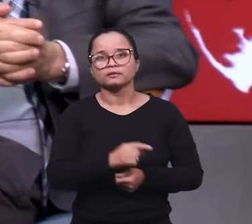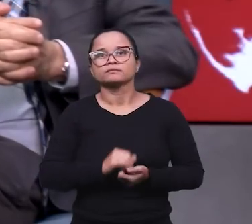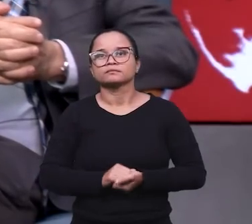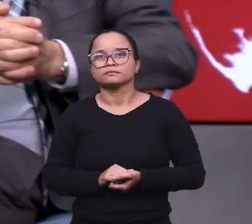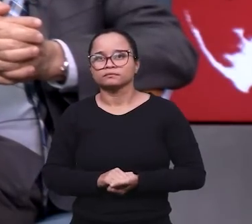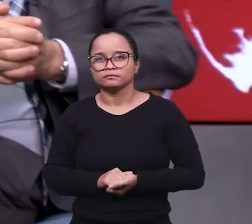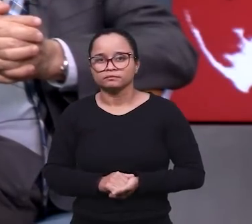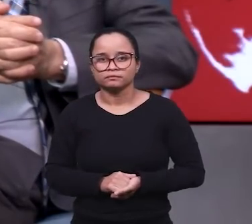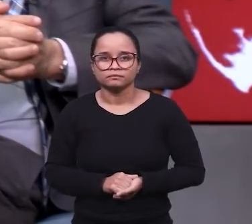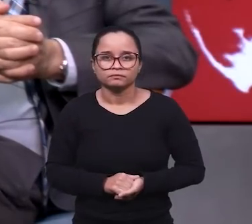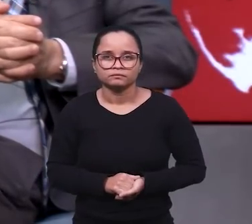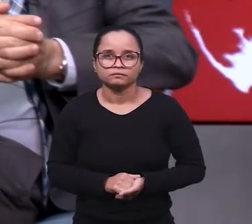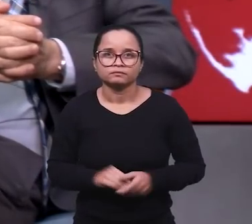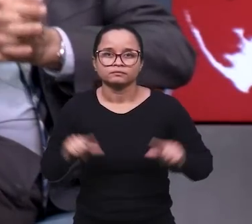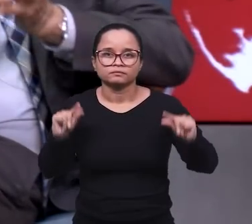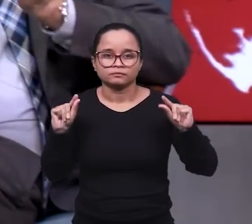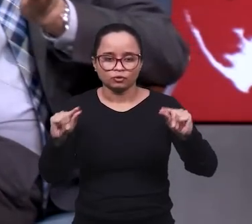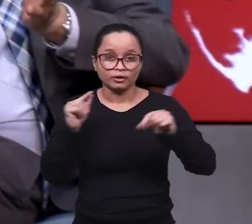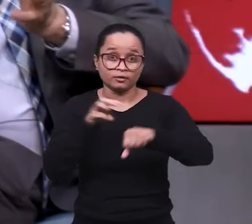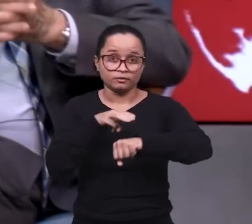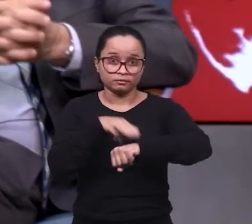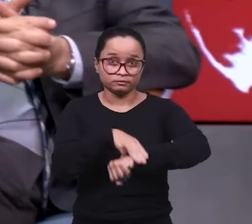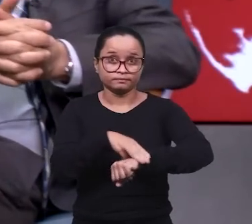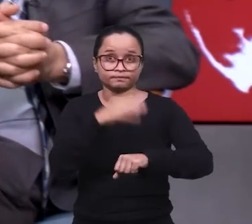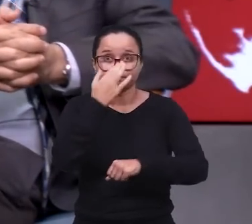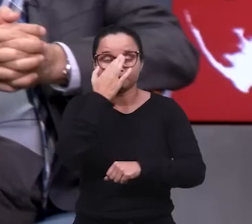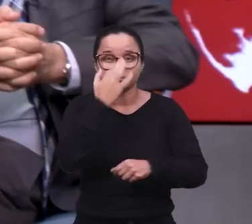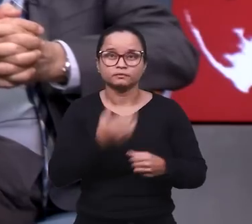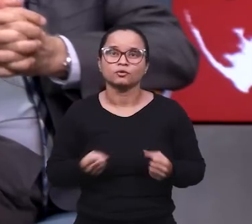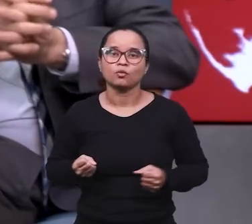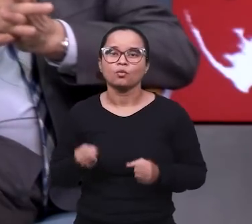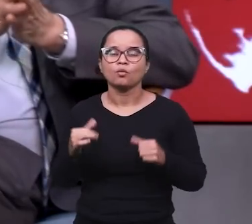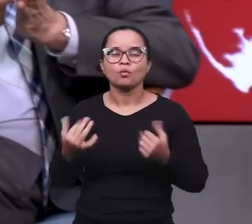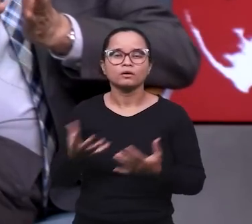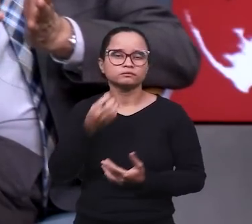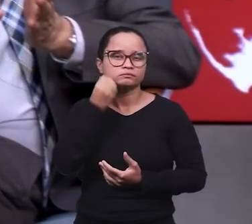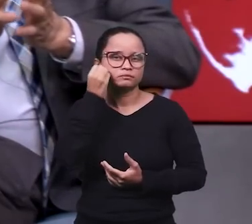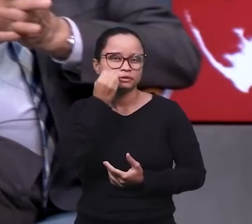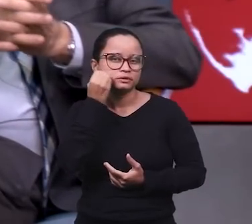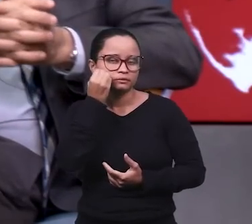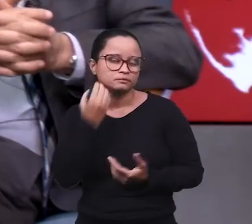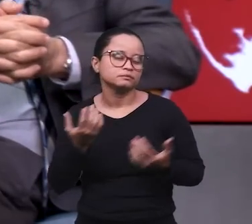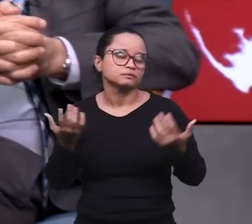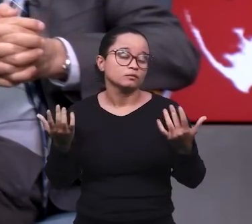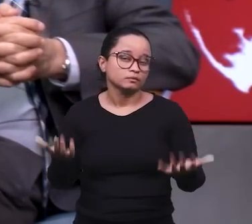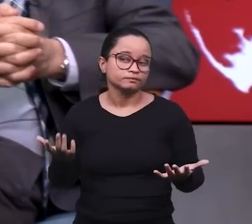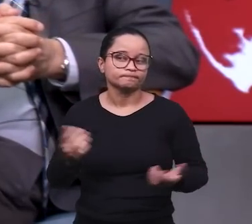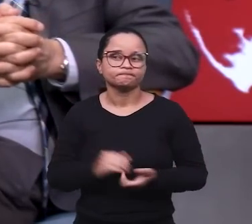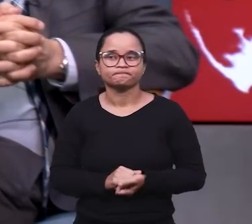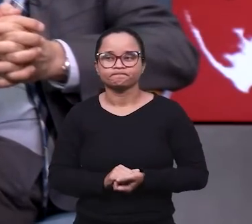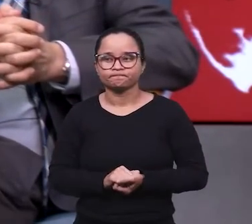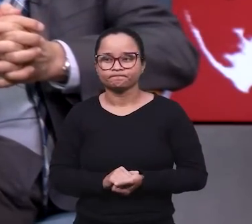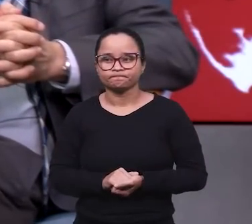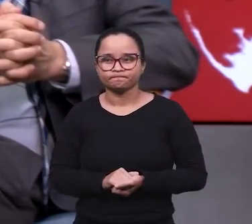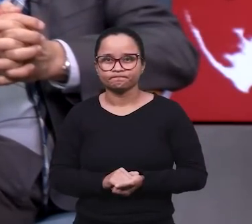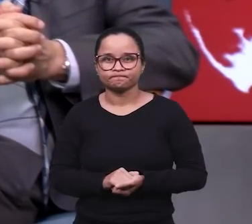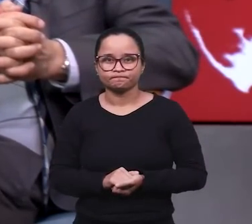profundidade o que é o ministério, qual a experiência do ministério.